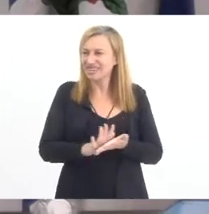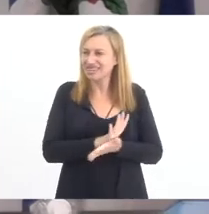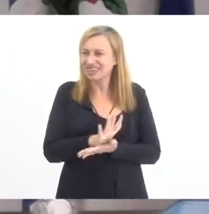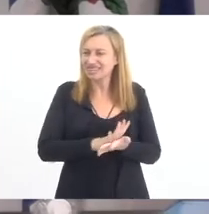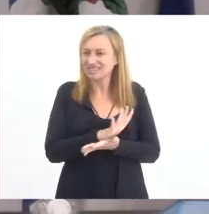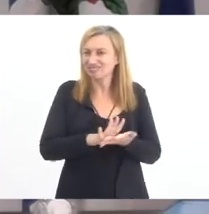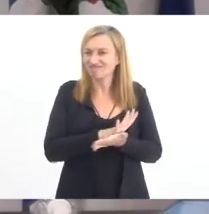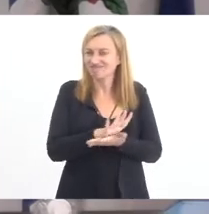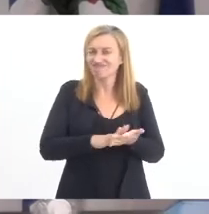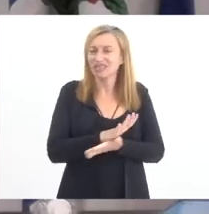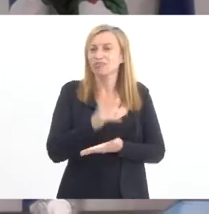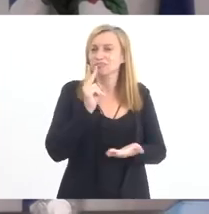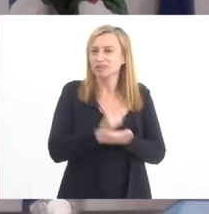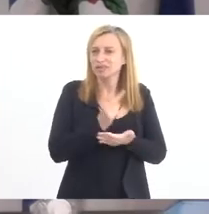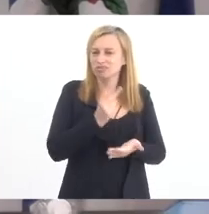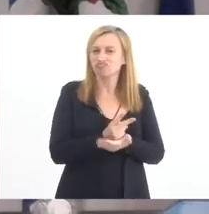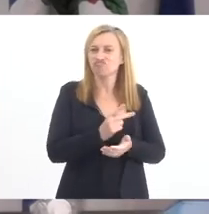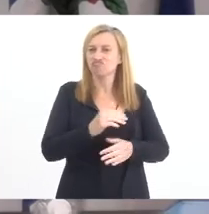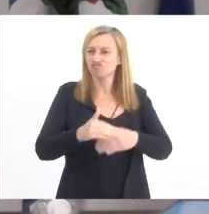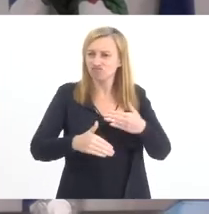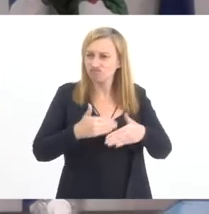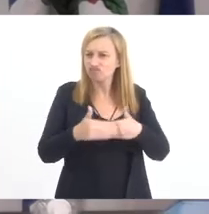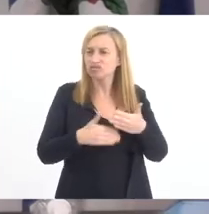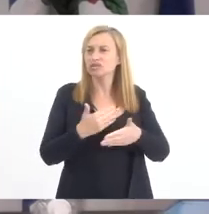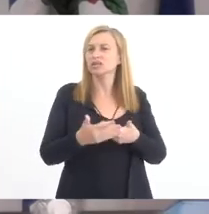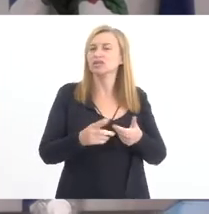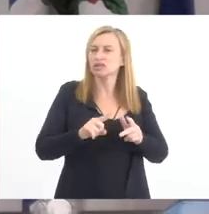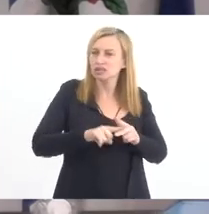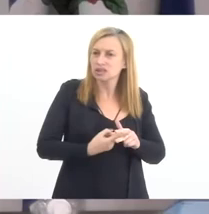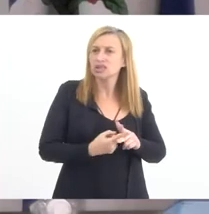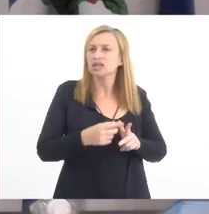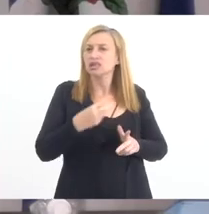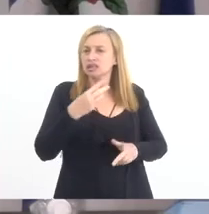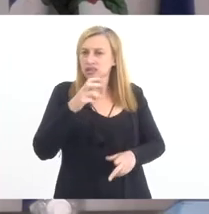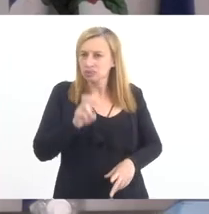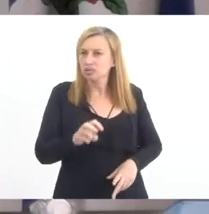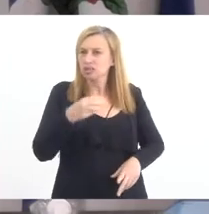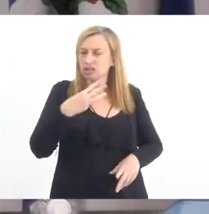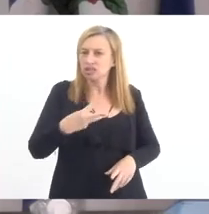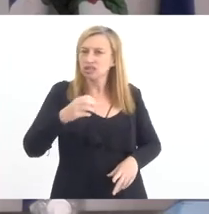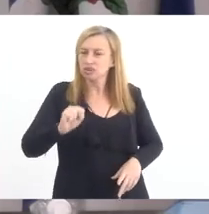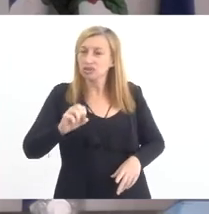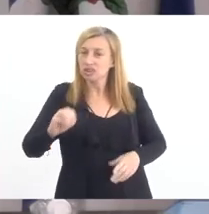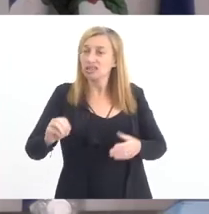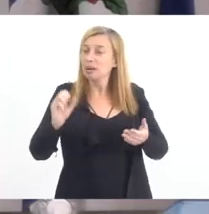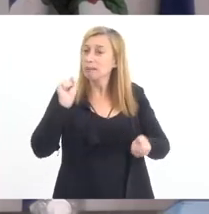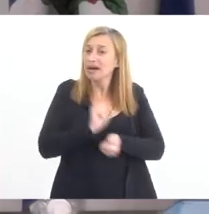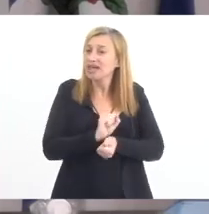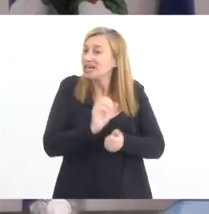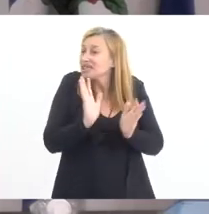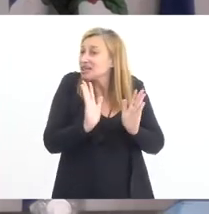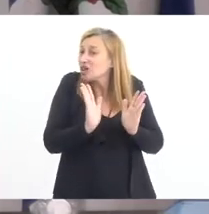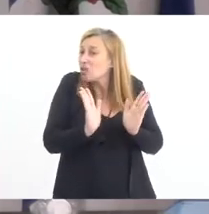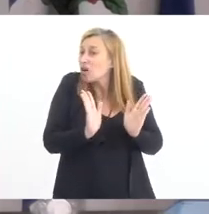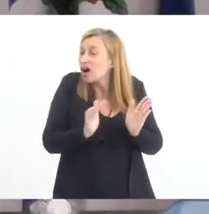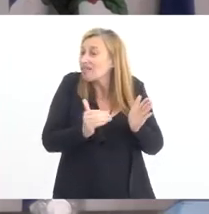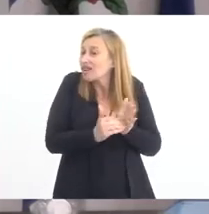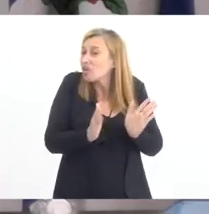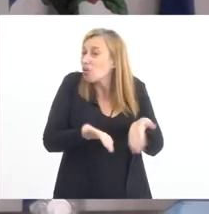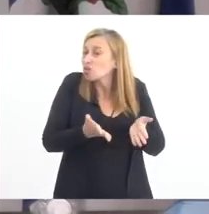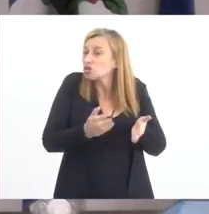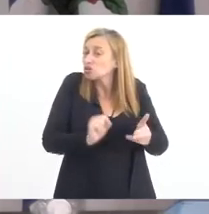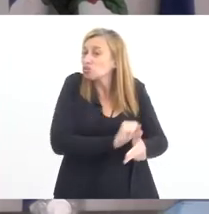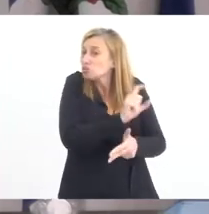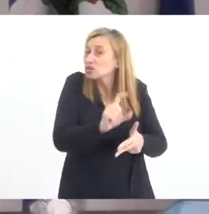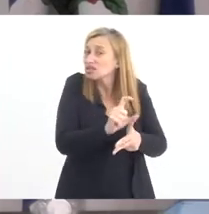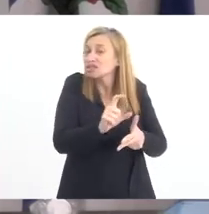Mesmo que nós tentamos um processo de lei para alteração da 5.380, que está parado até hoje no Executivo. Até